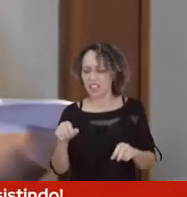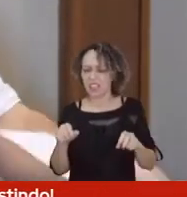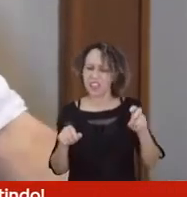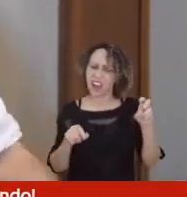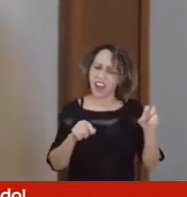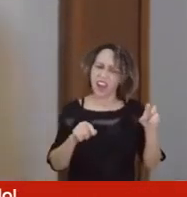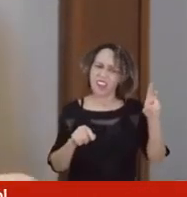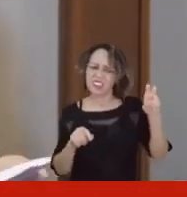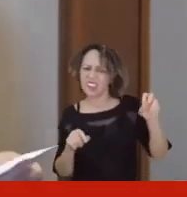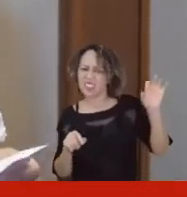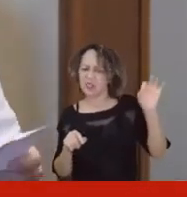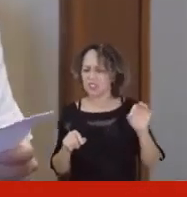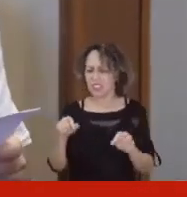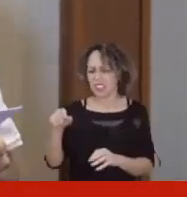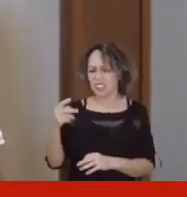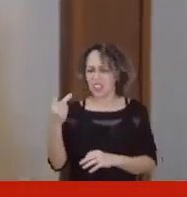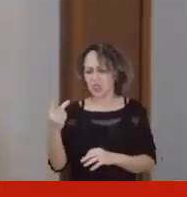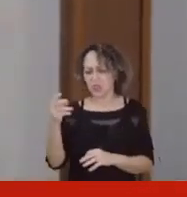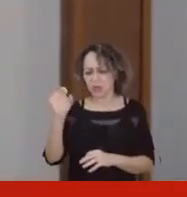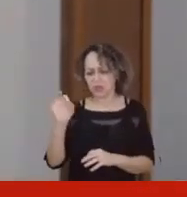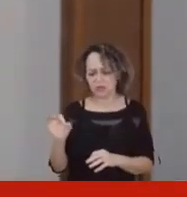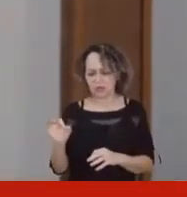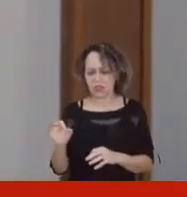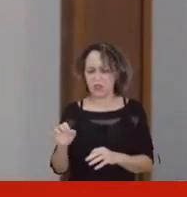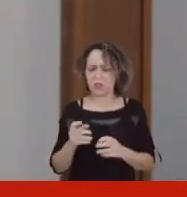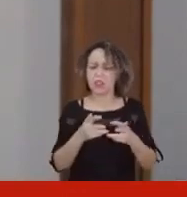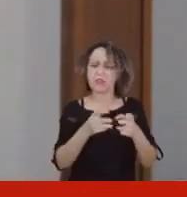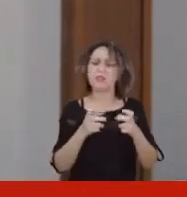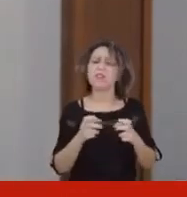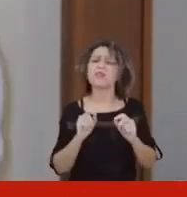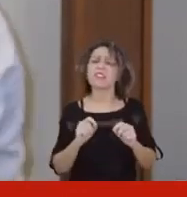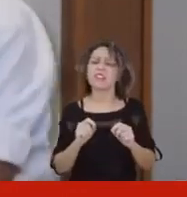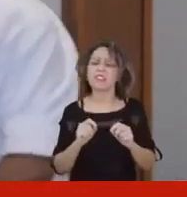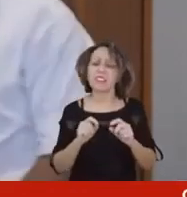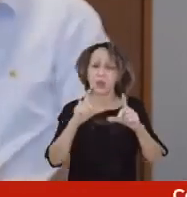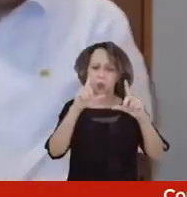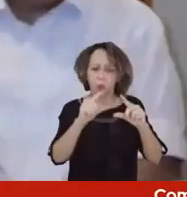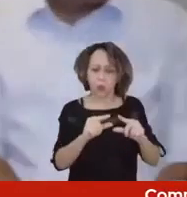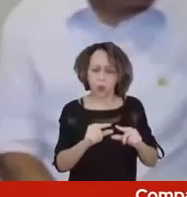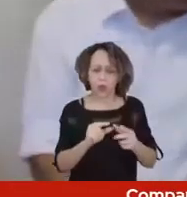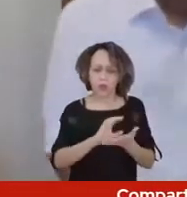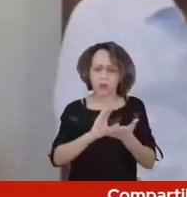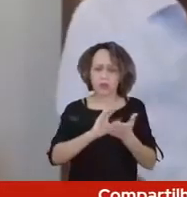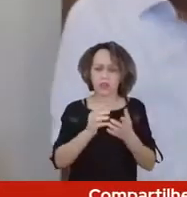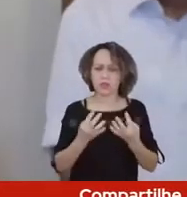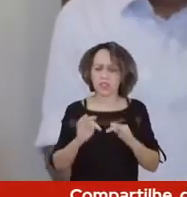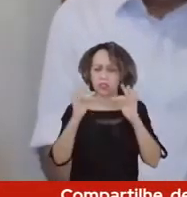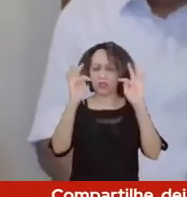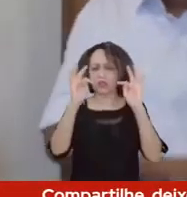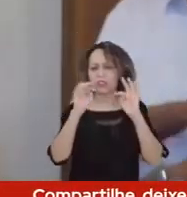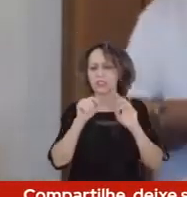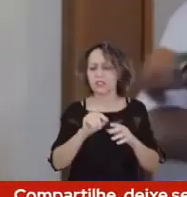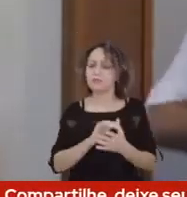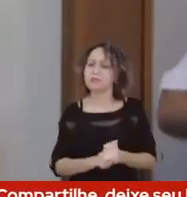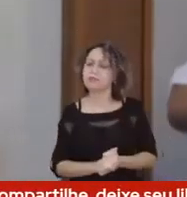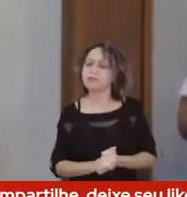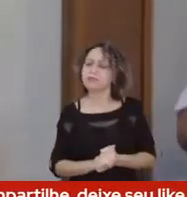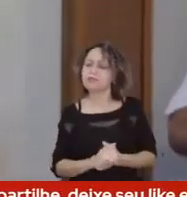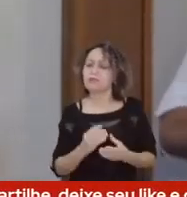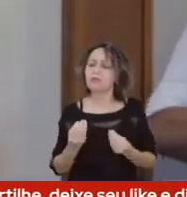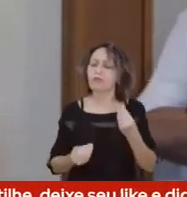está fazendo? Diminuindo o investimento em tecnologia, né? Consequência disso, em outras palavras, ao invés de estarmos hibernando para